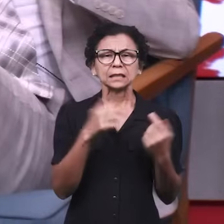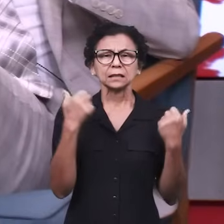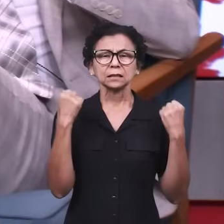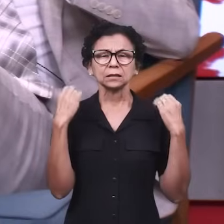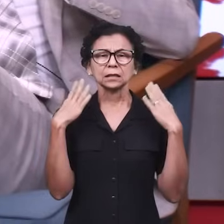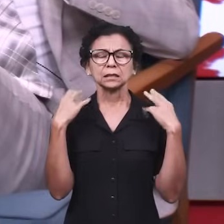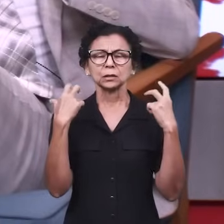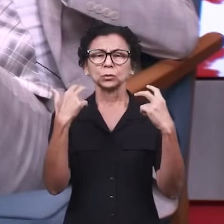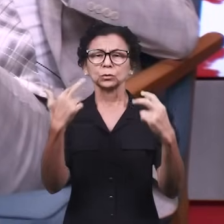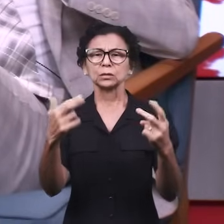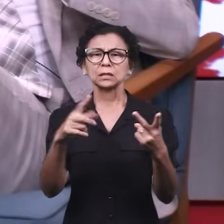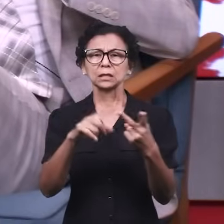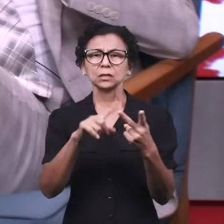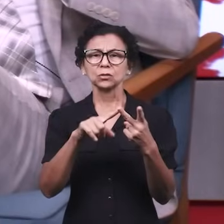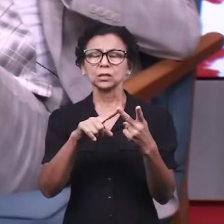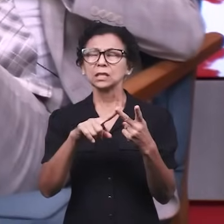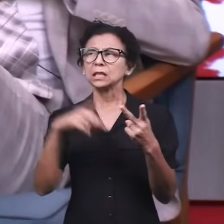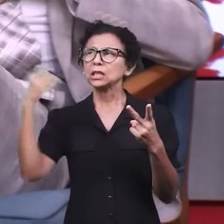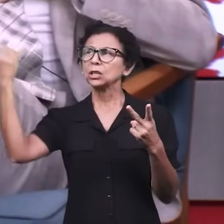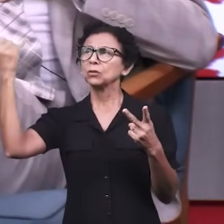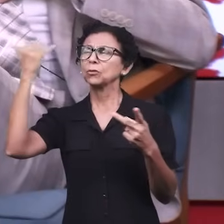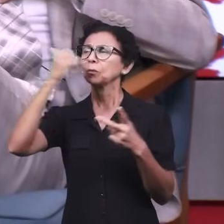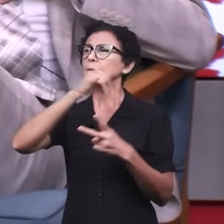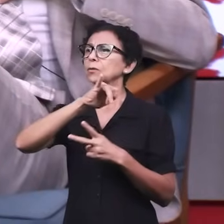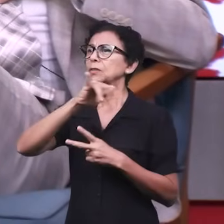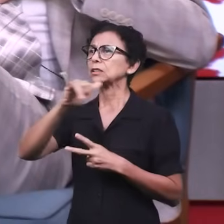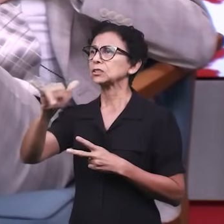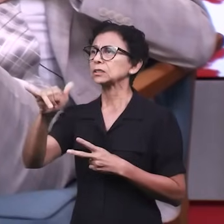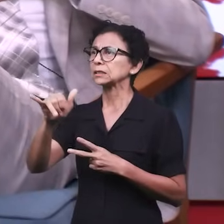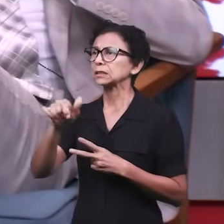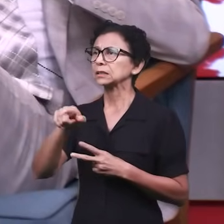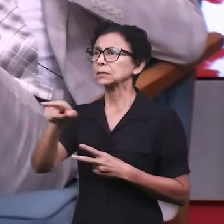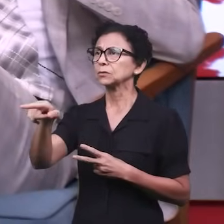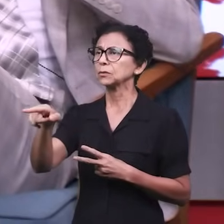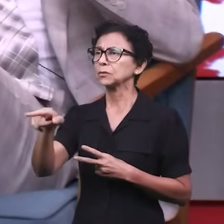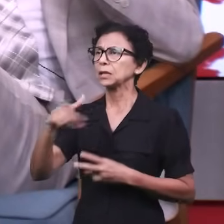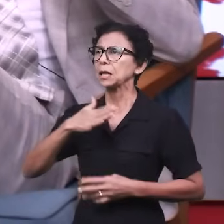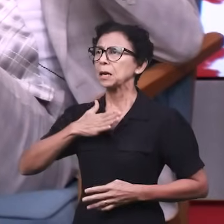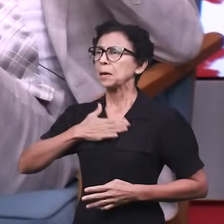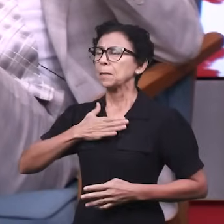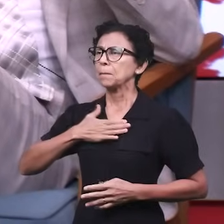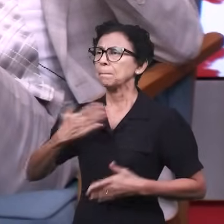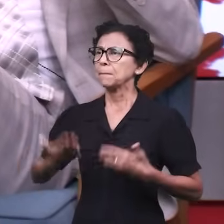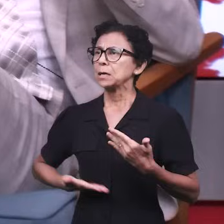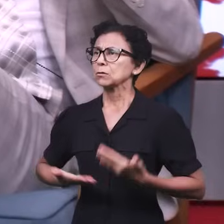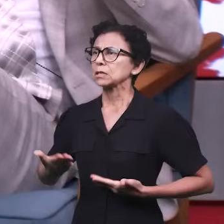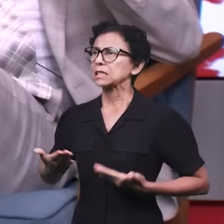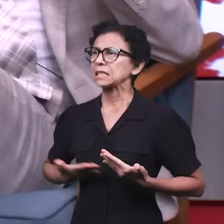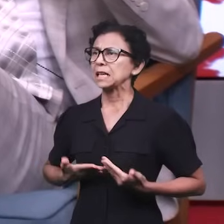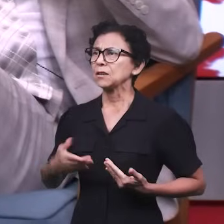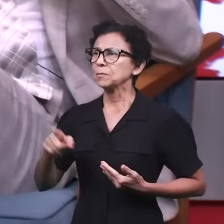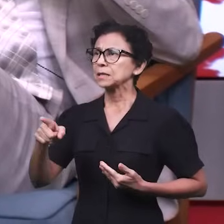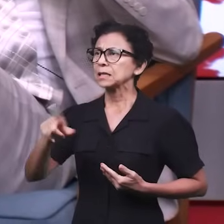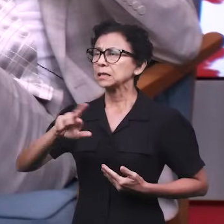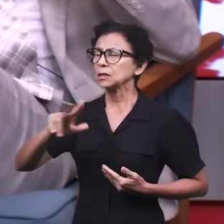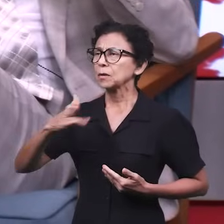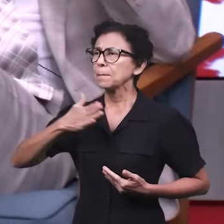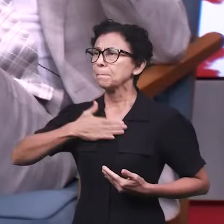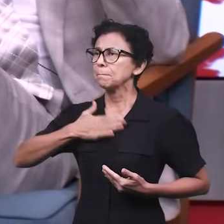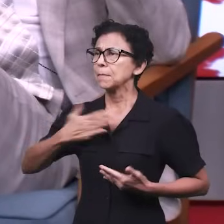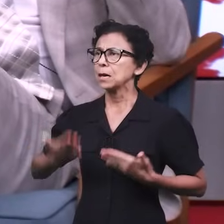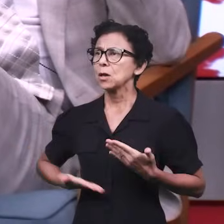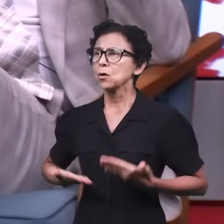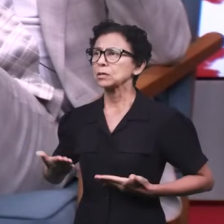eu vou interpretar e falo para aquele irmão ali, meu servo, misericórdia, você não é servo